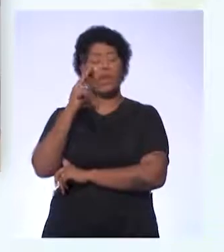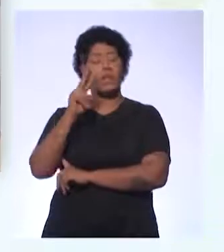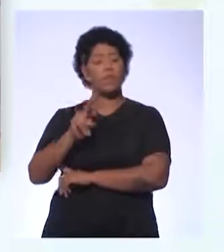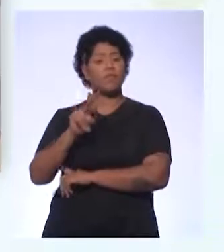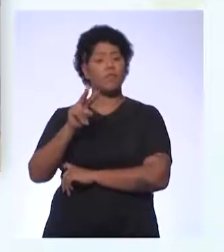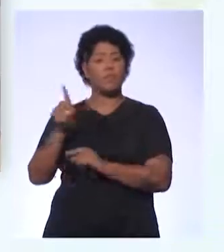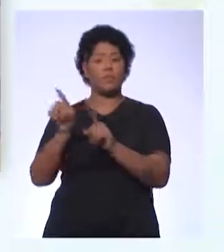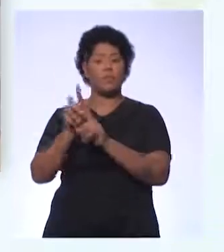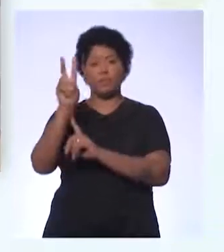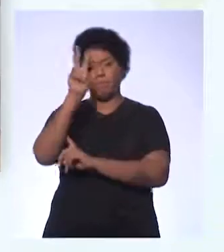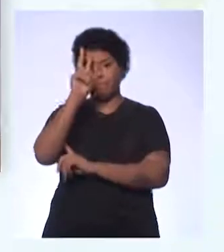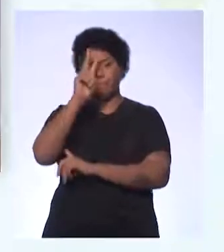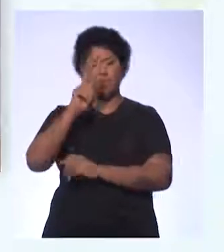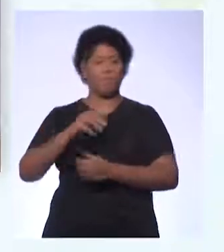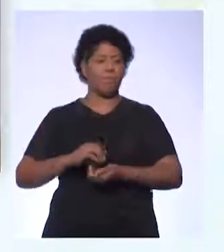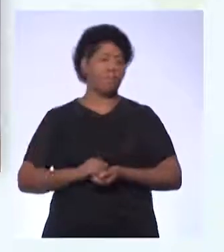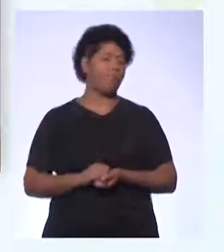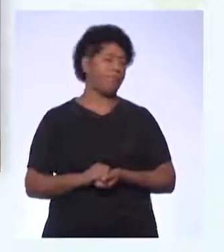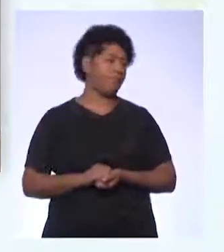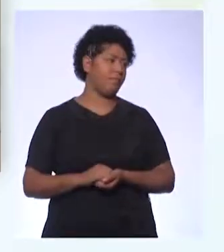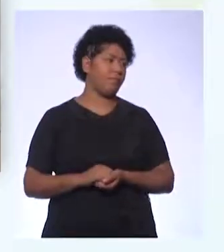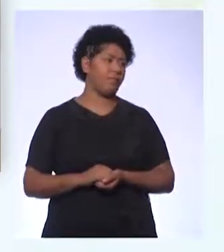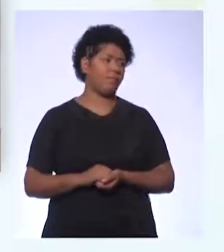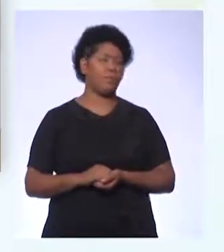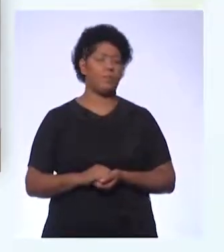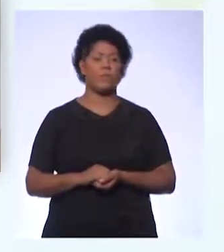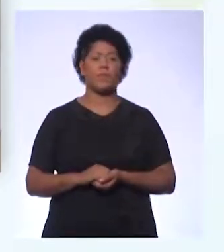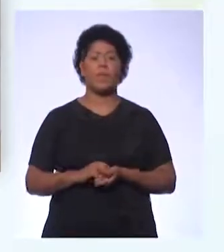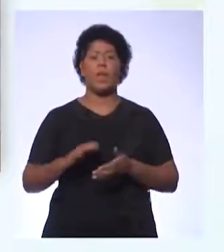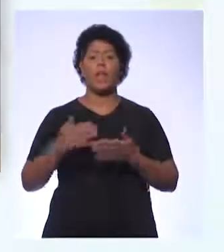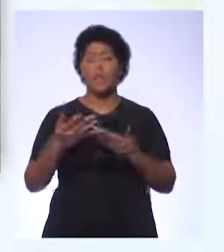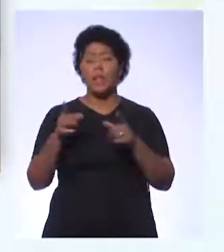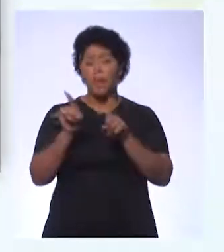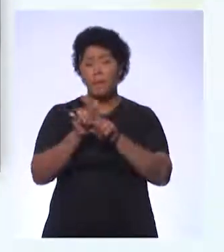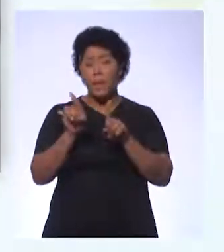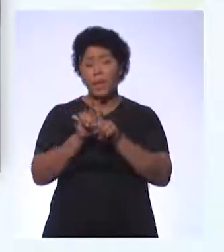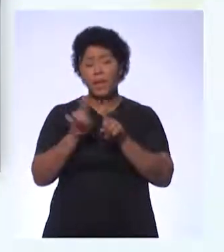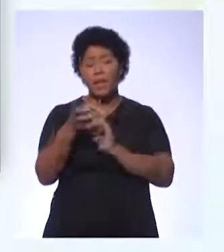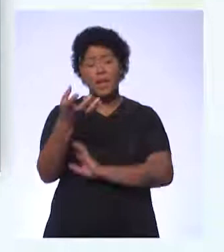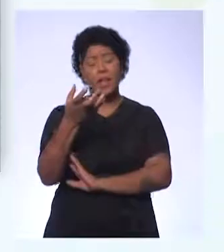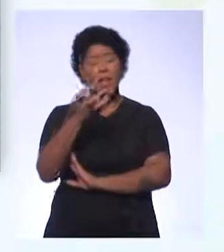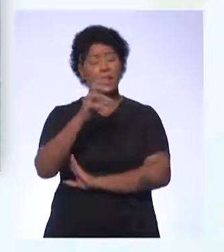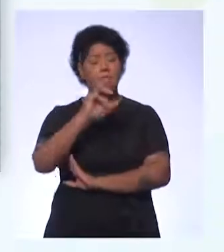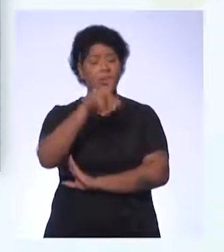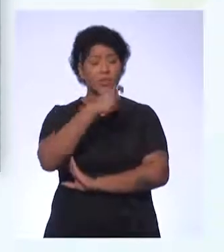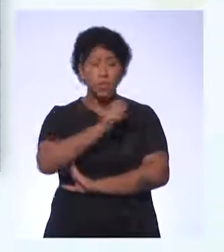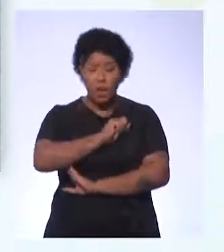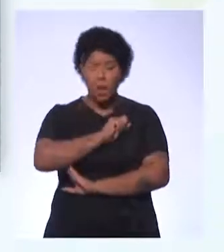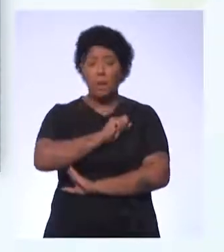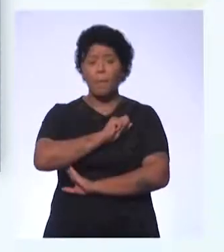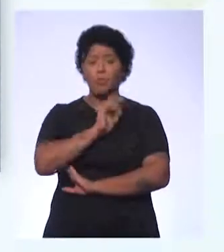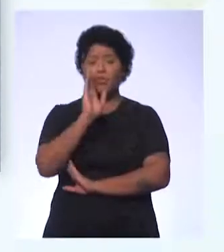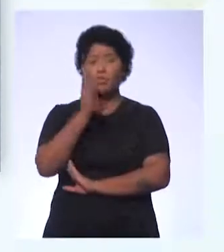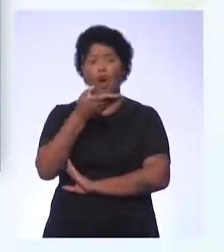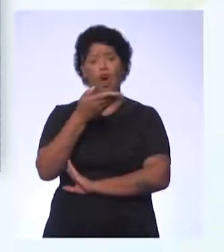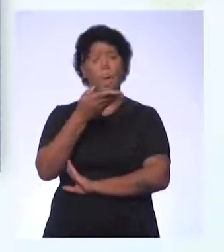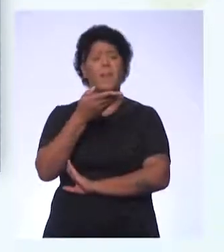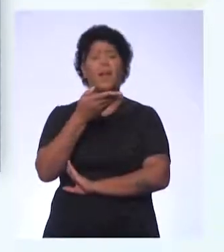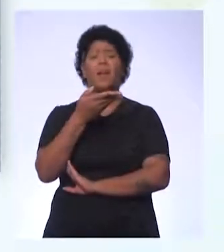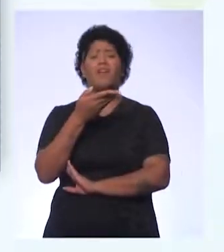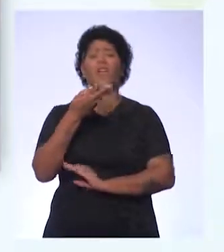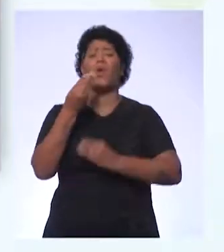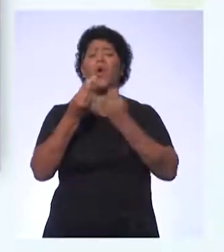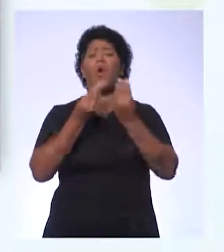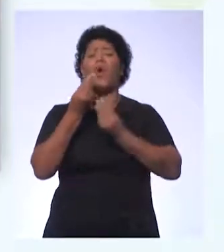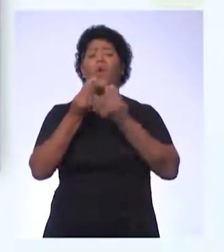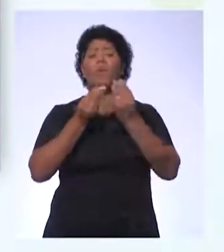más ese legado. E há até quem queira estudar espanhol só para ler o romance na língua em que foi escrito.